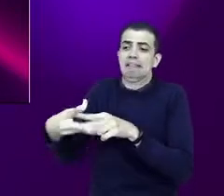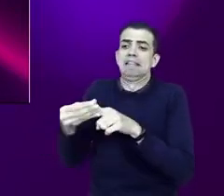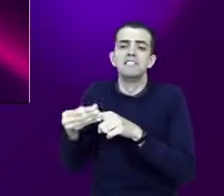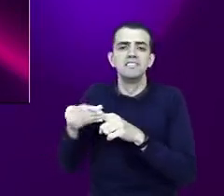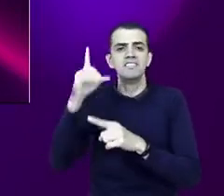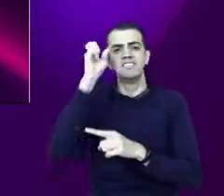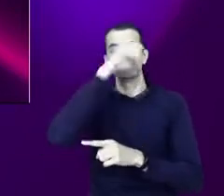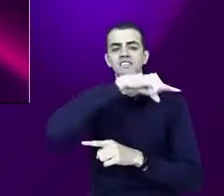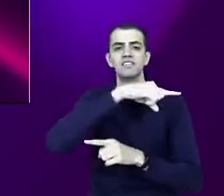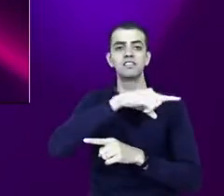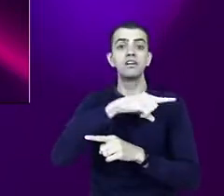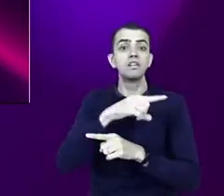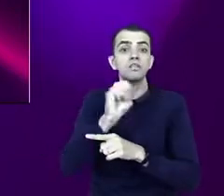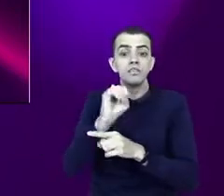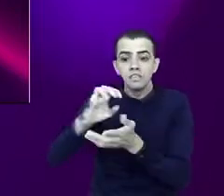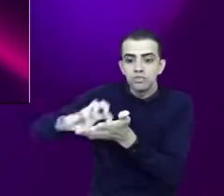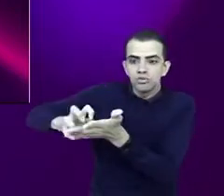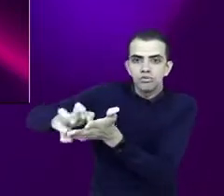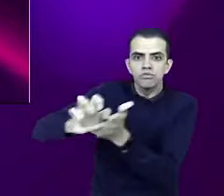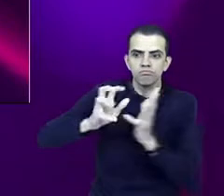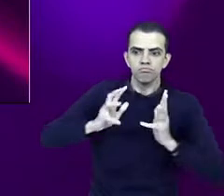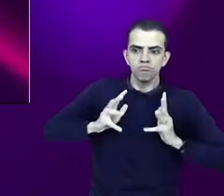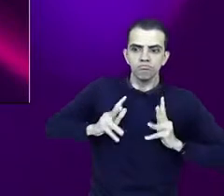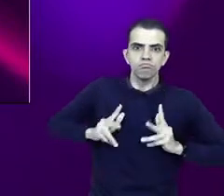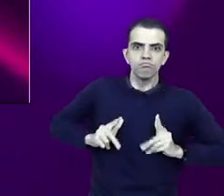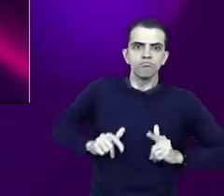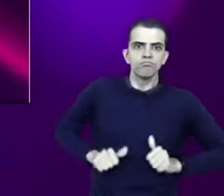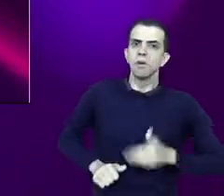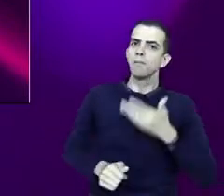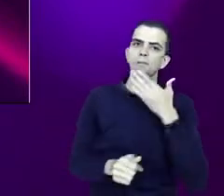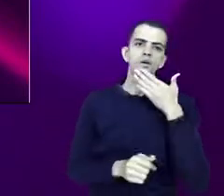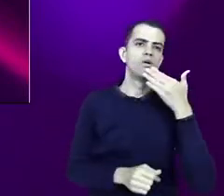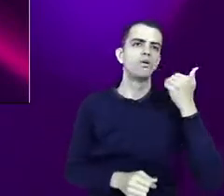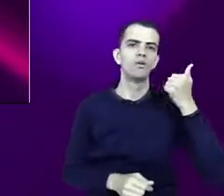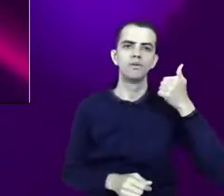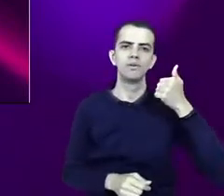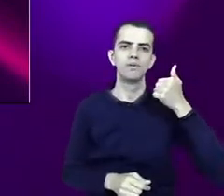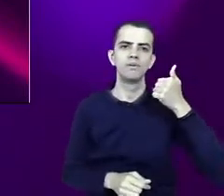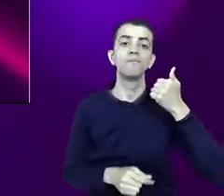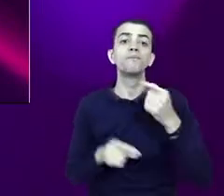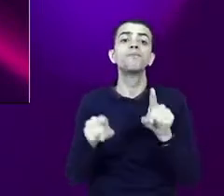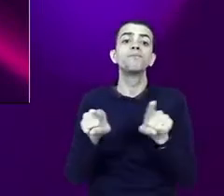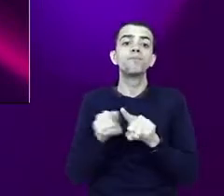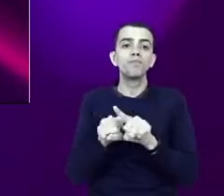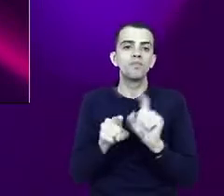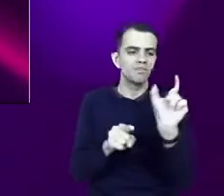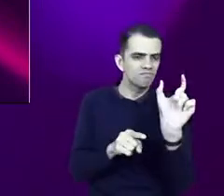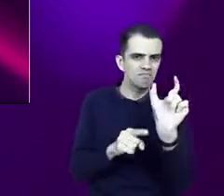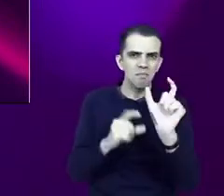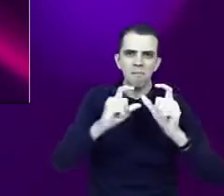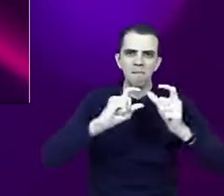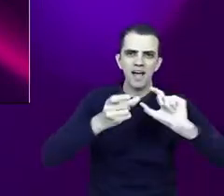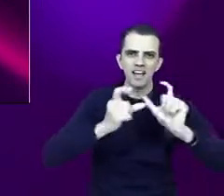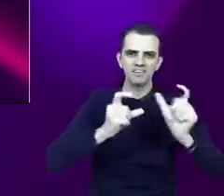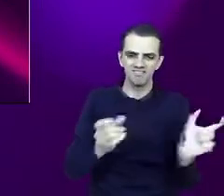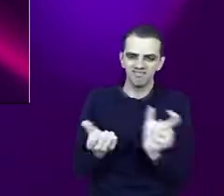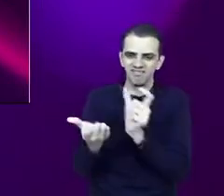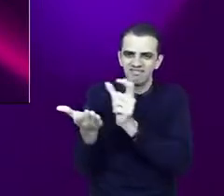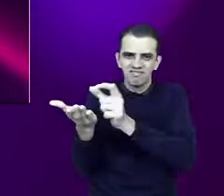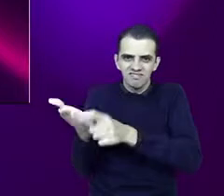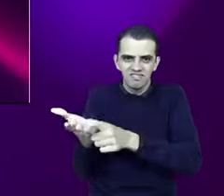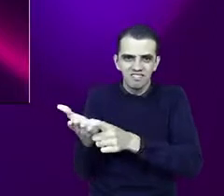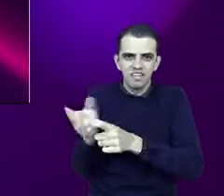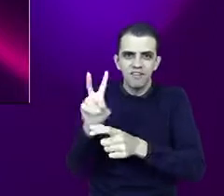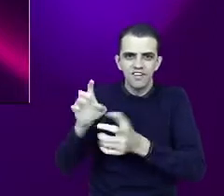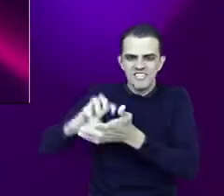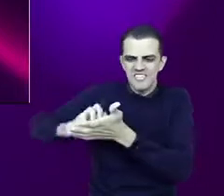componente tabular, melhorou muito. Assim como na impacção do componente tabular. Então, quando vai dar o press-fit no